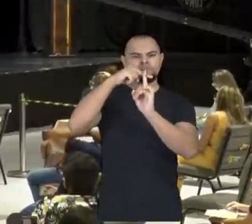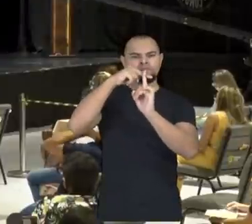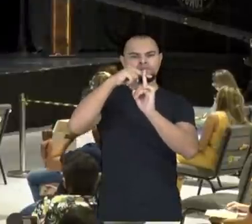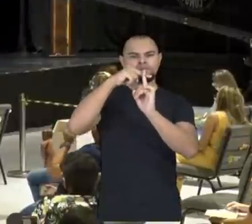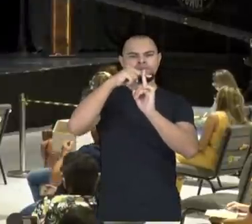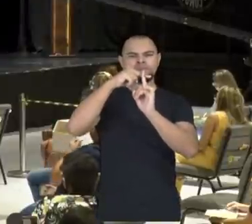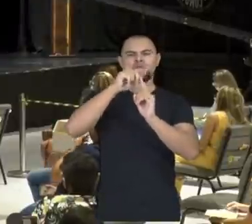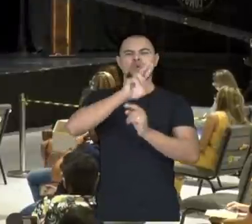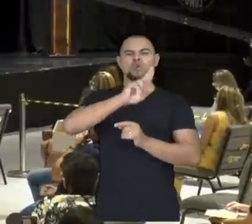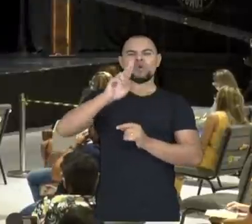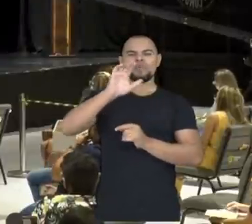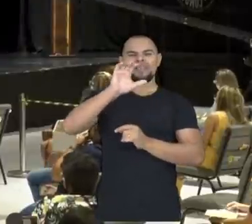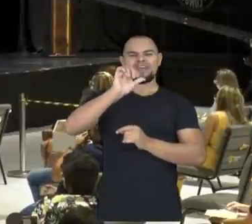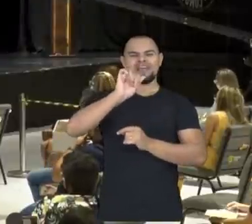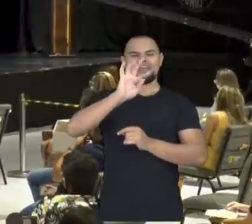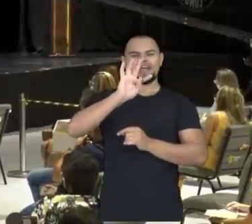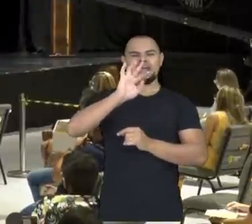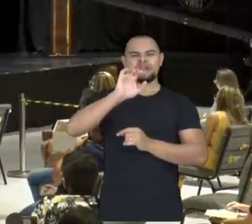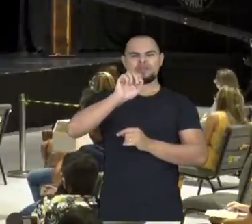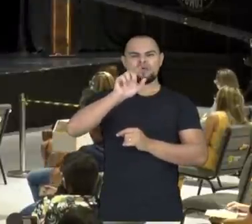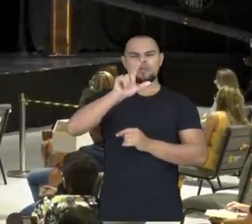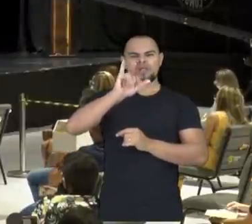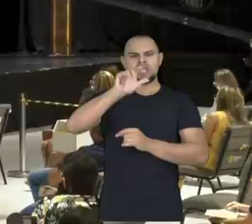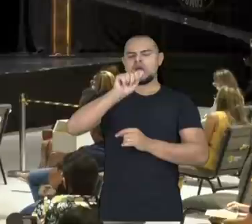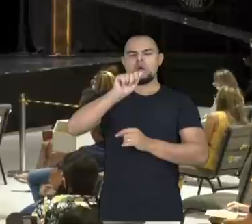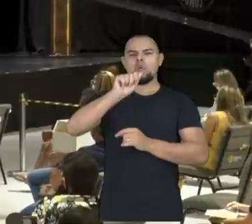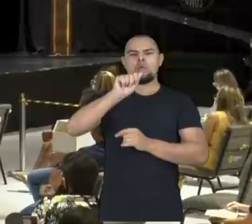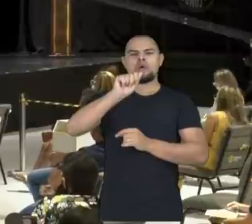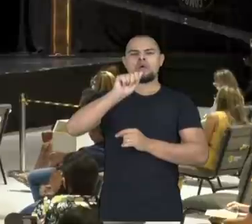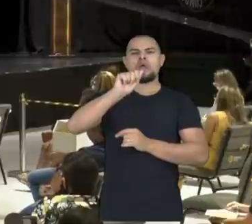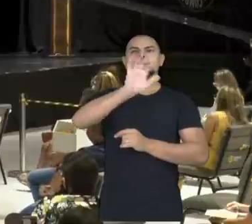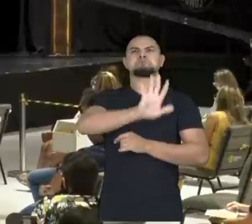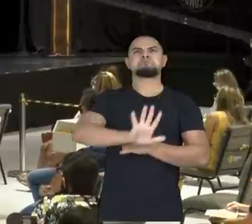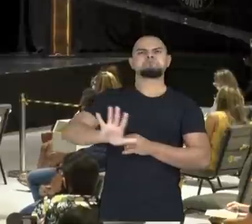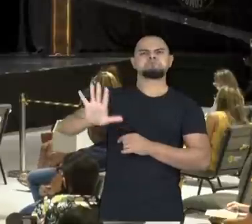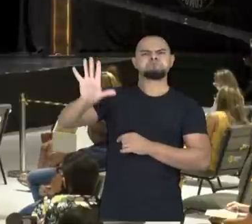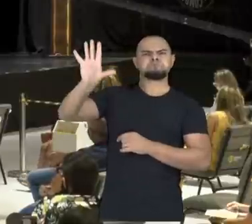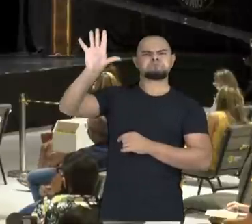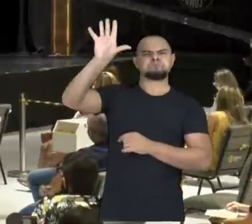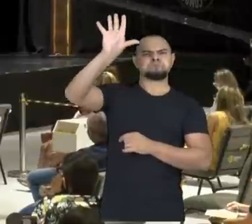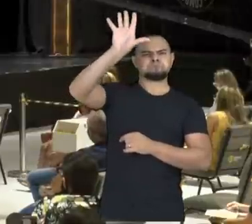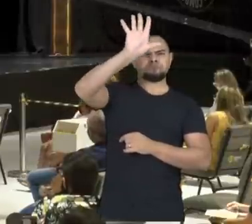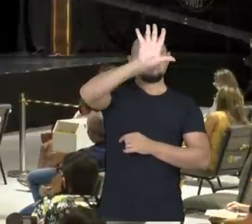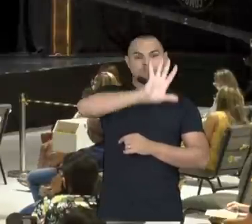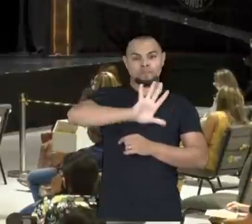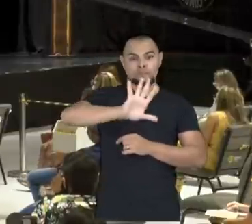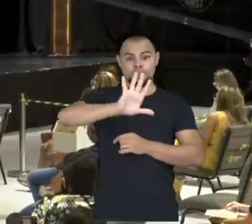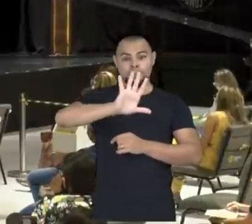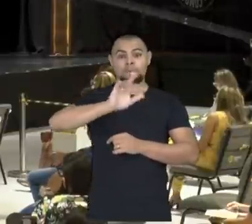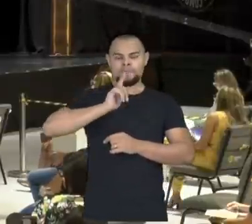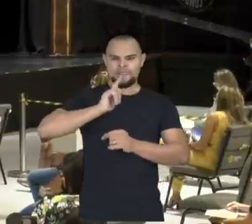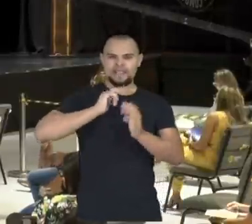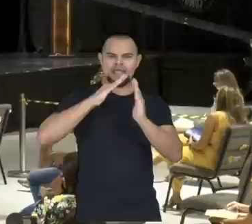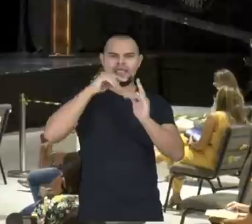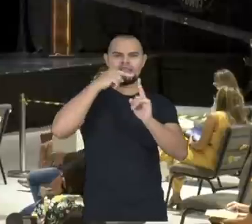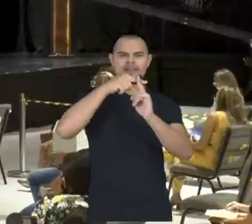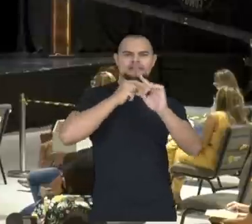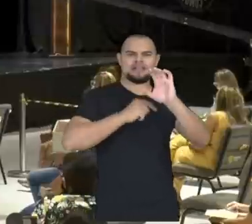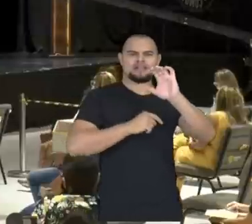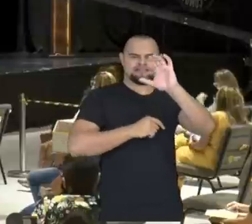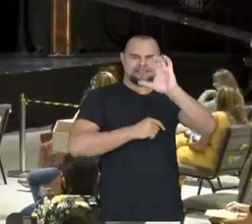nome católica significa universal. Antes de ser estabelecida a igreja católica apostólica